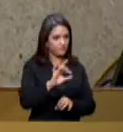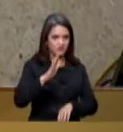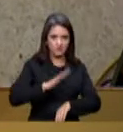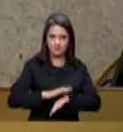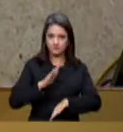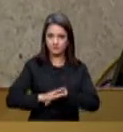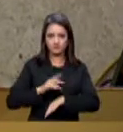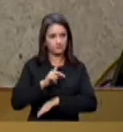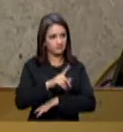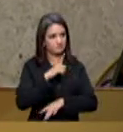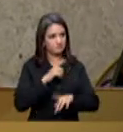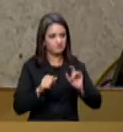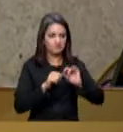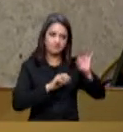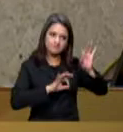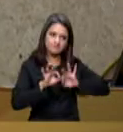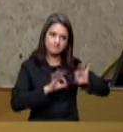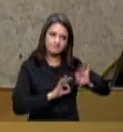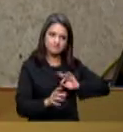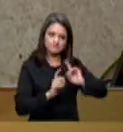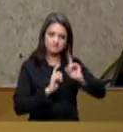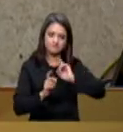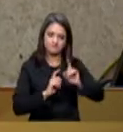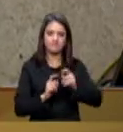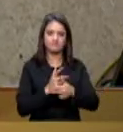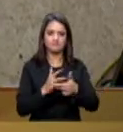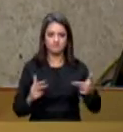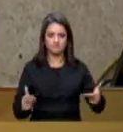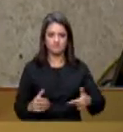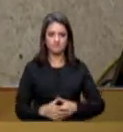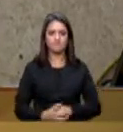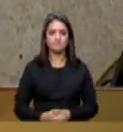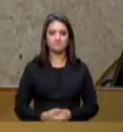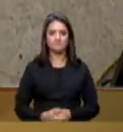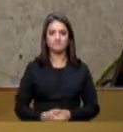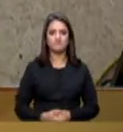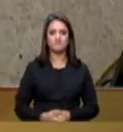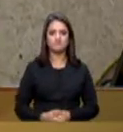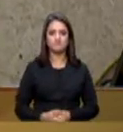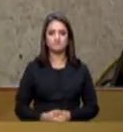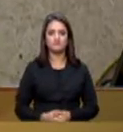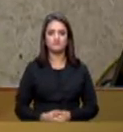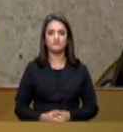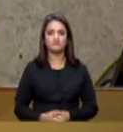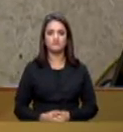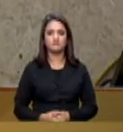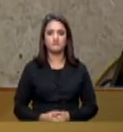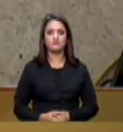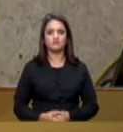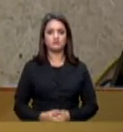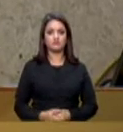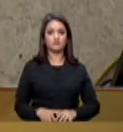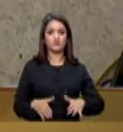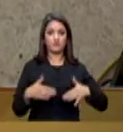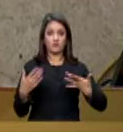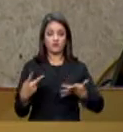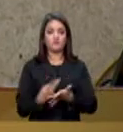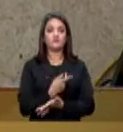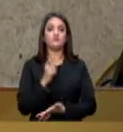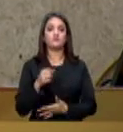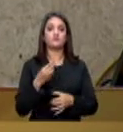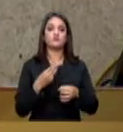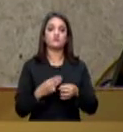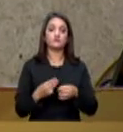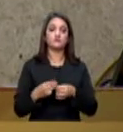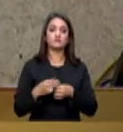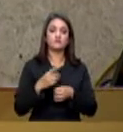prestação desses bens e serviços essenciais. Nesse segmento, a prática caminhou para que os municípios